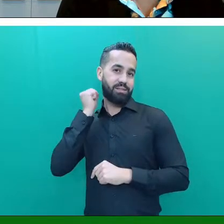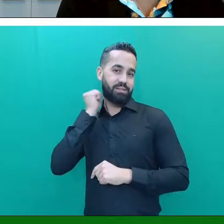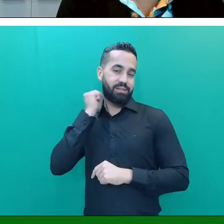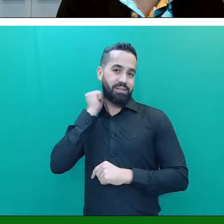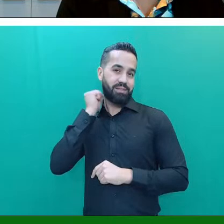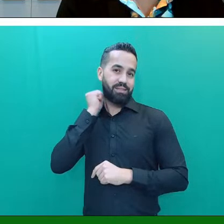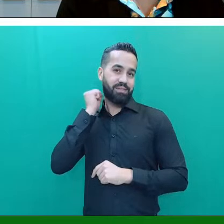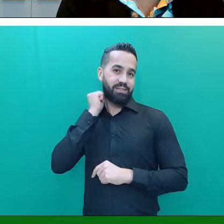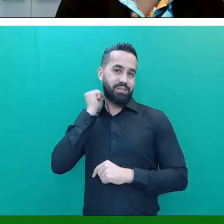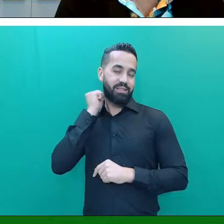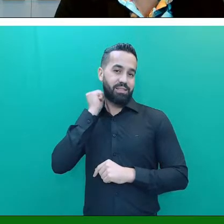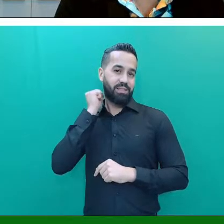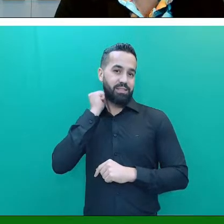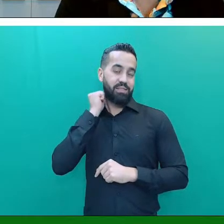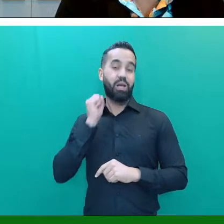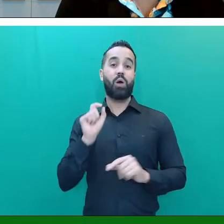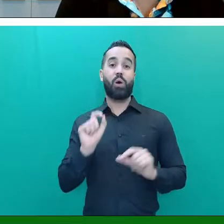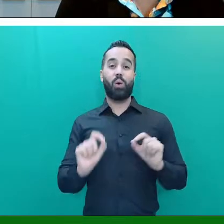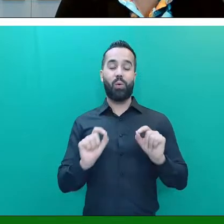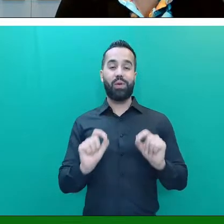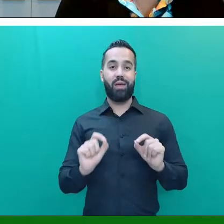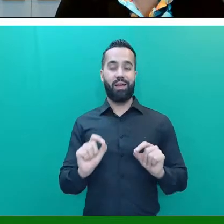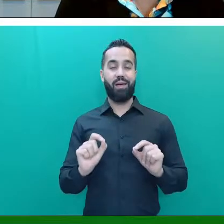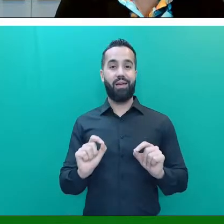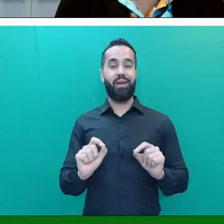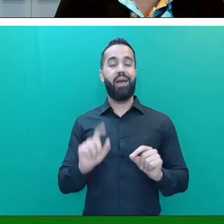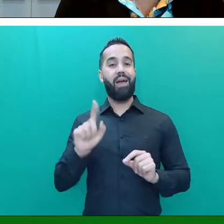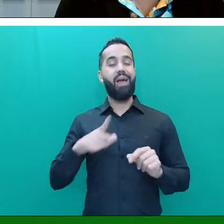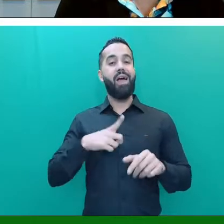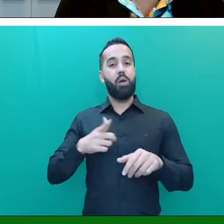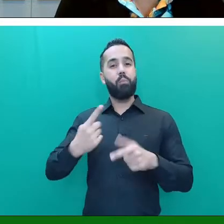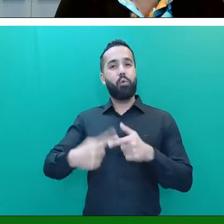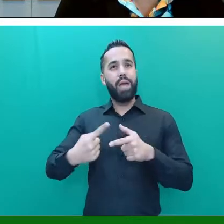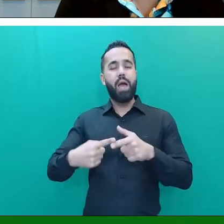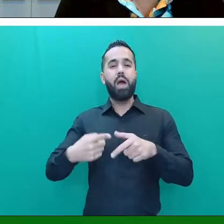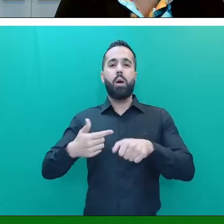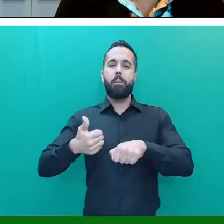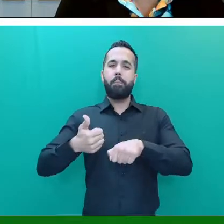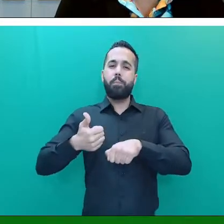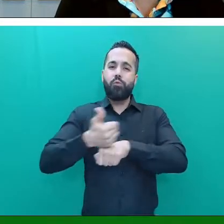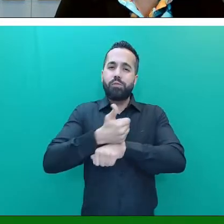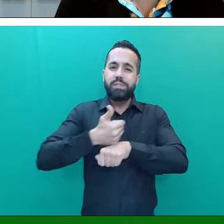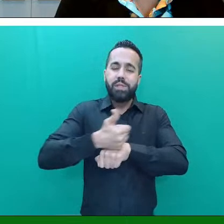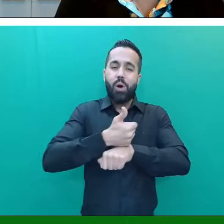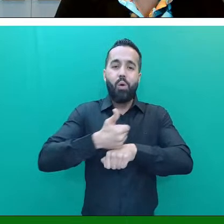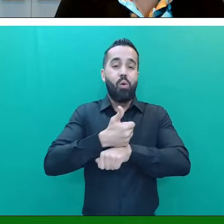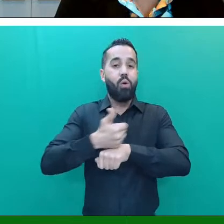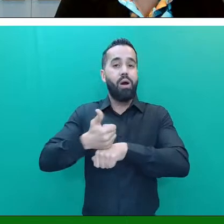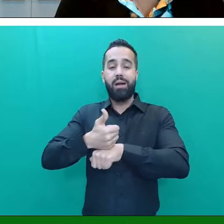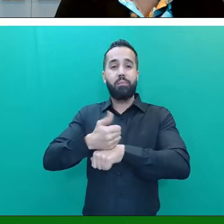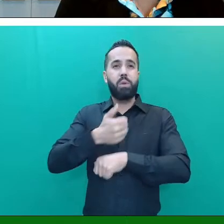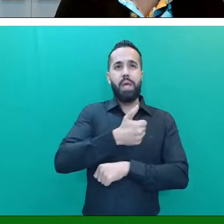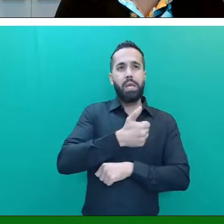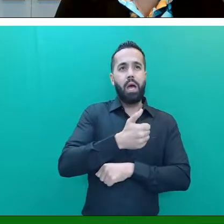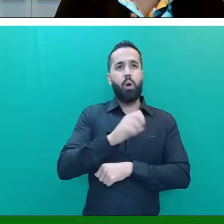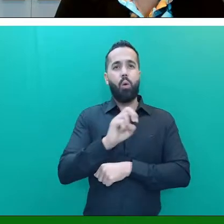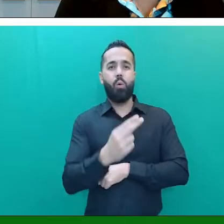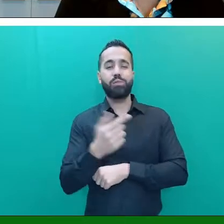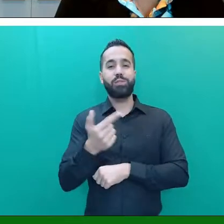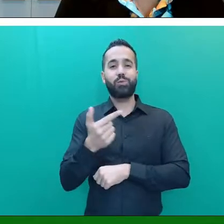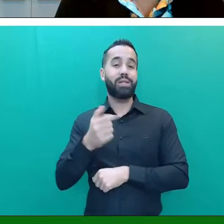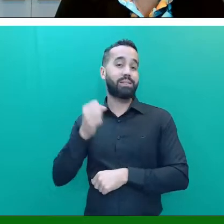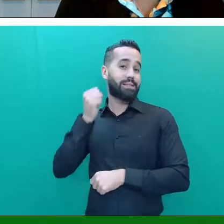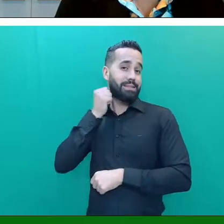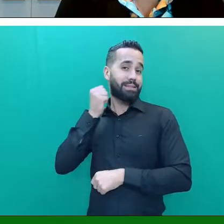a segunda, por vezes a primeira, profissão mais estressante do mundo, a par do controlador aéreo.